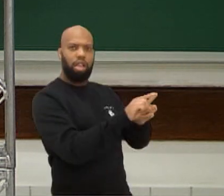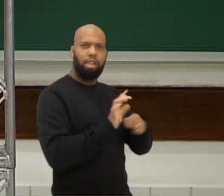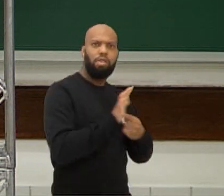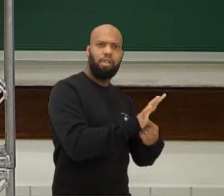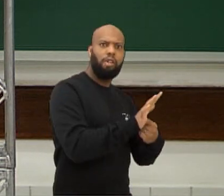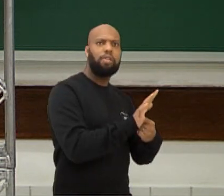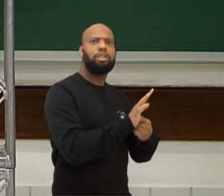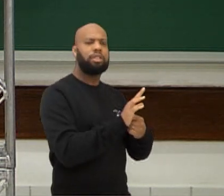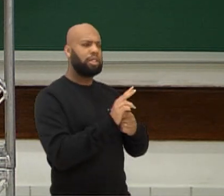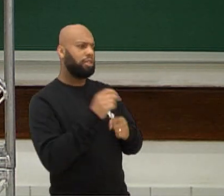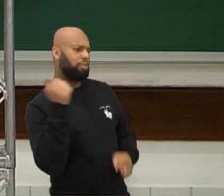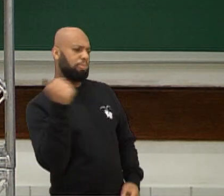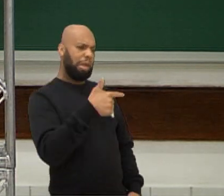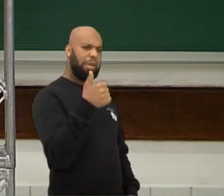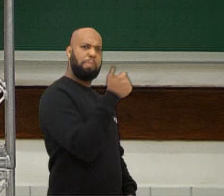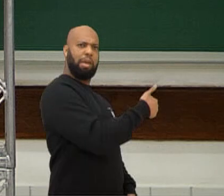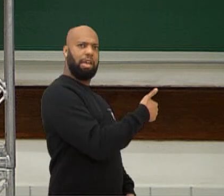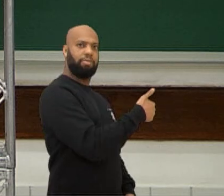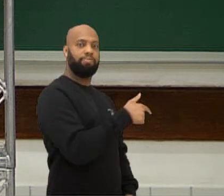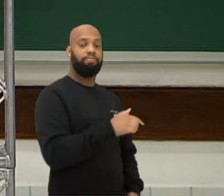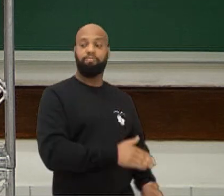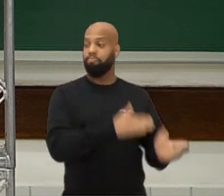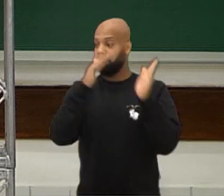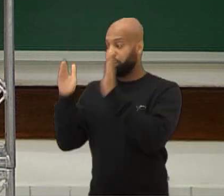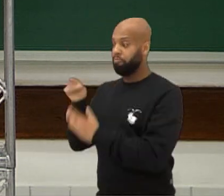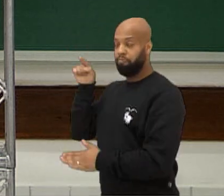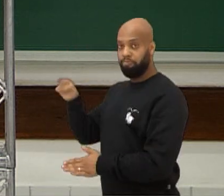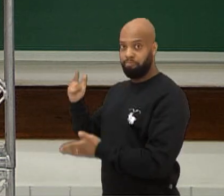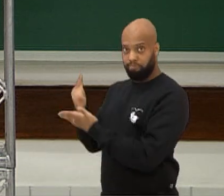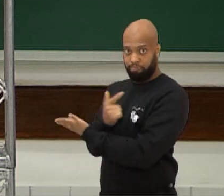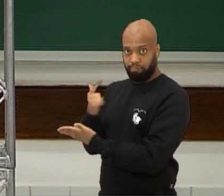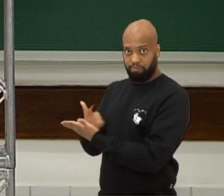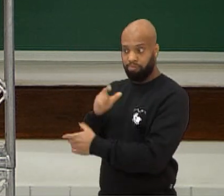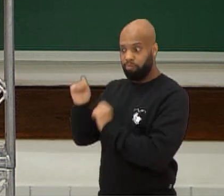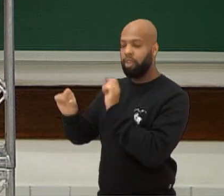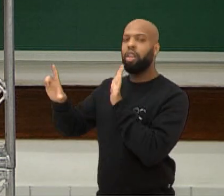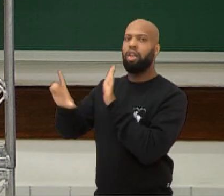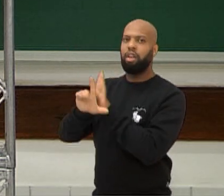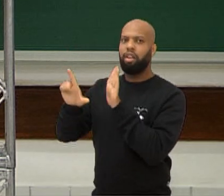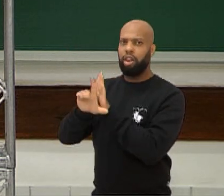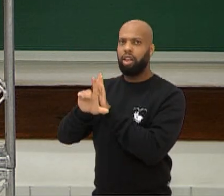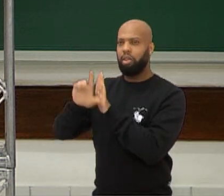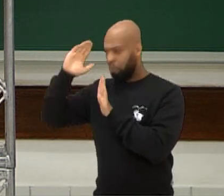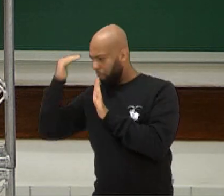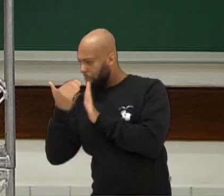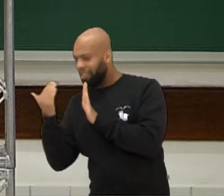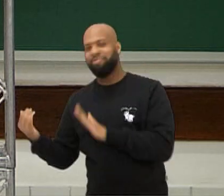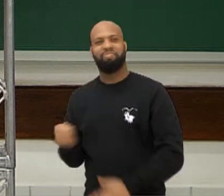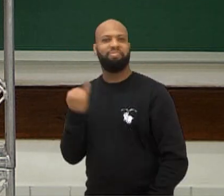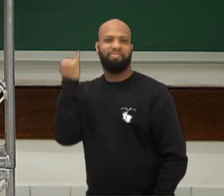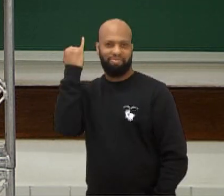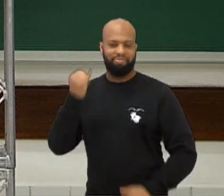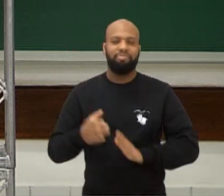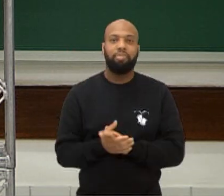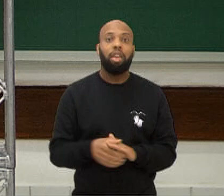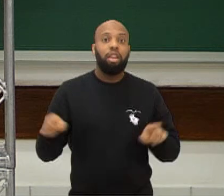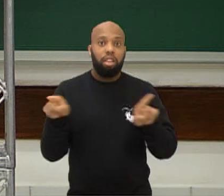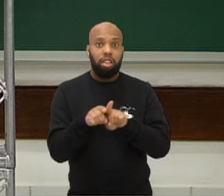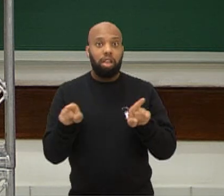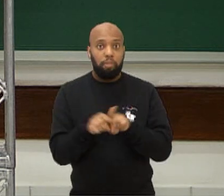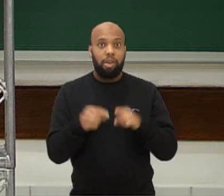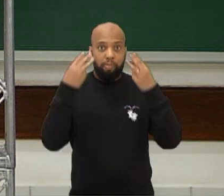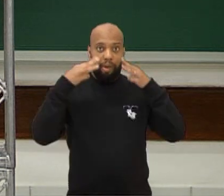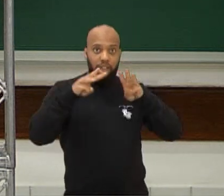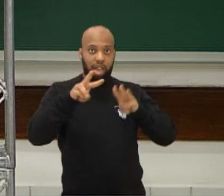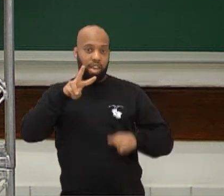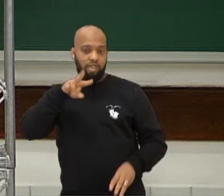uma força. Nesse livro aqui, ele vai dizer que as leis é que são realmente importantes. E ele também vai